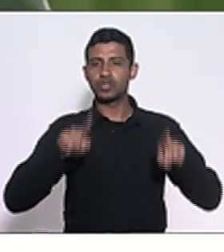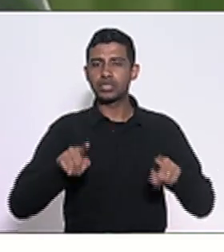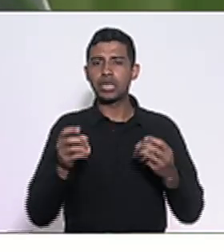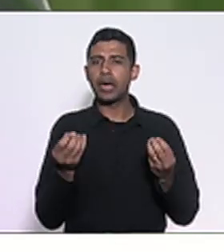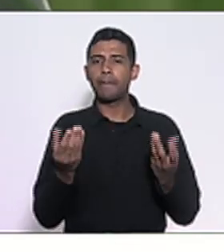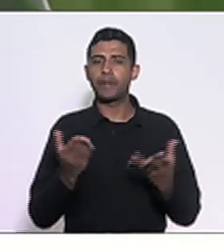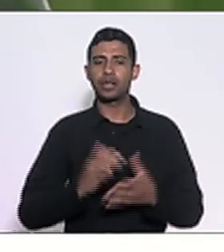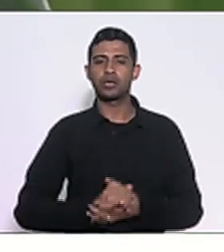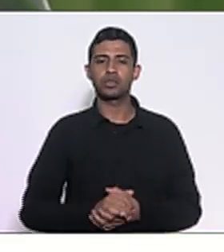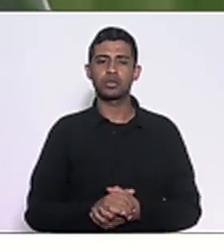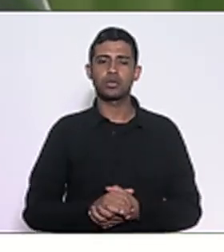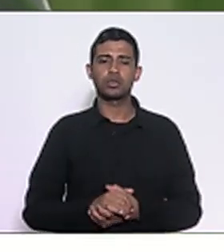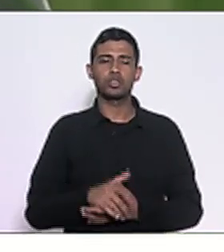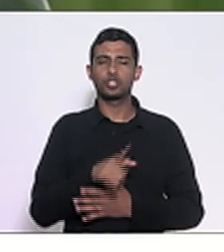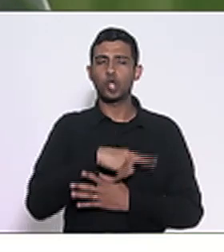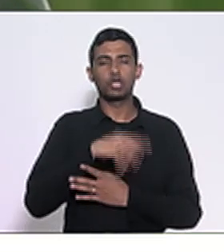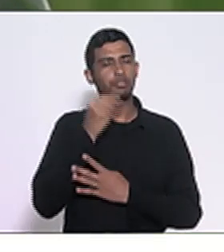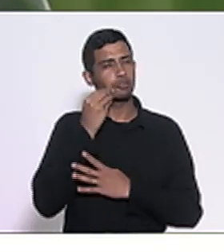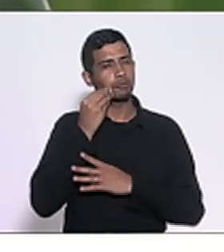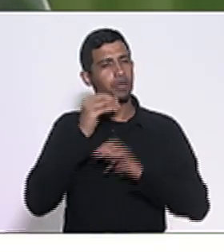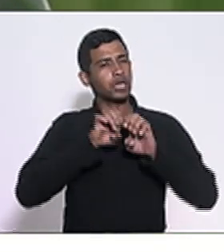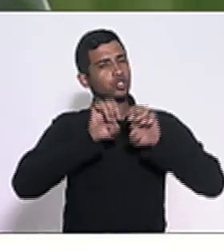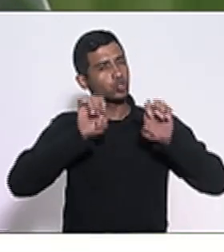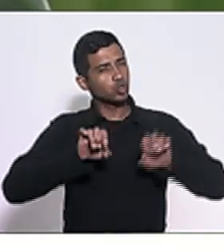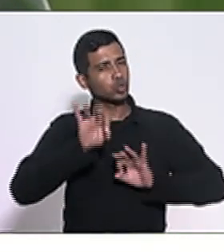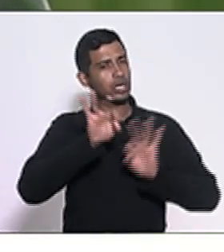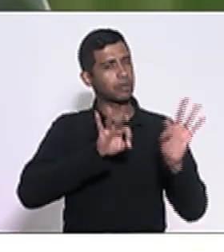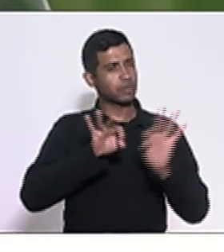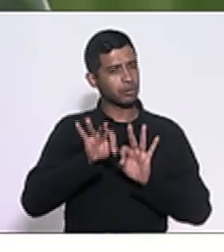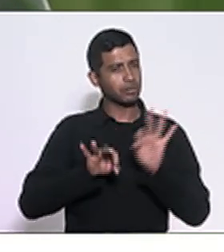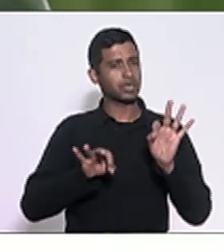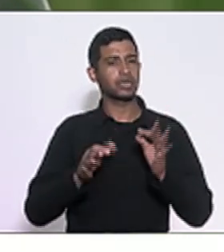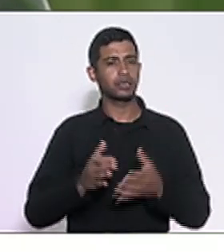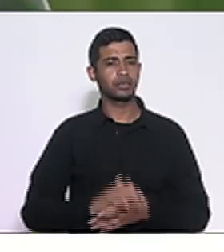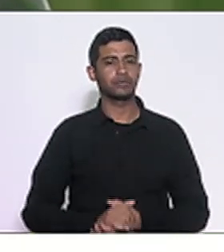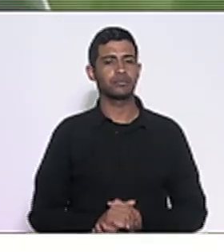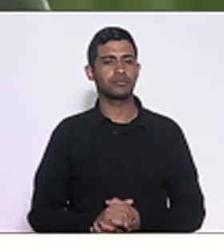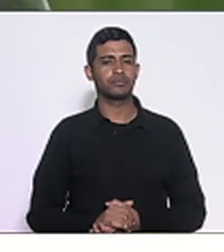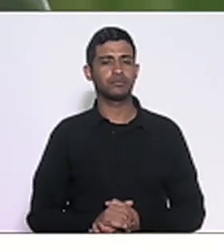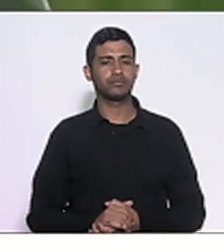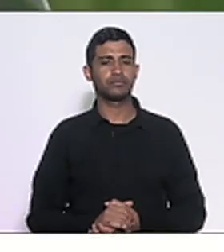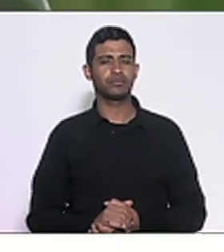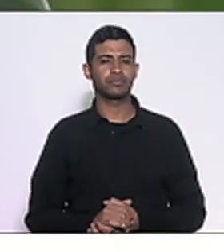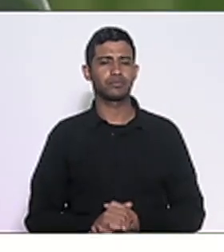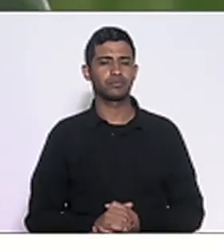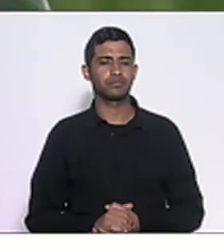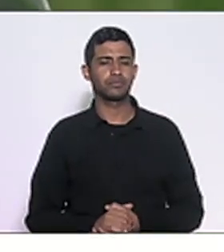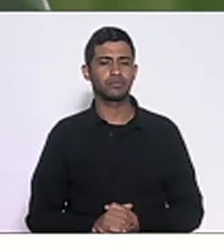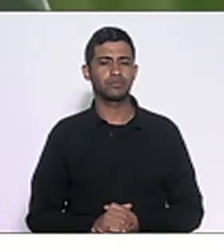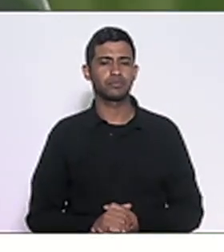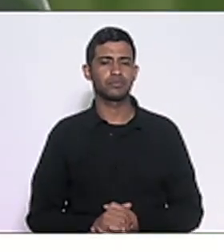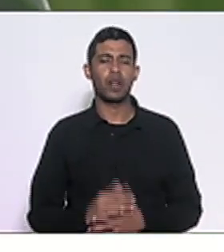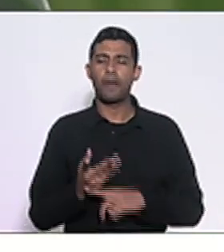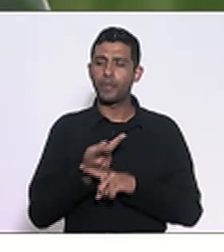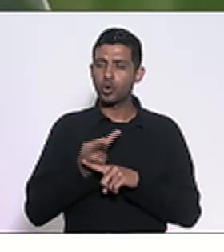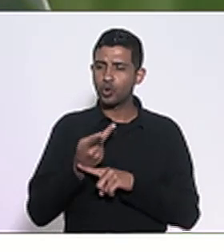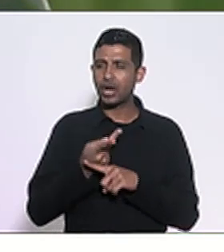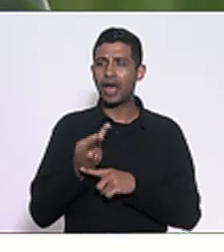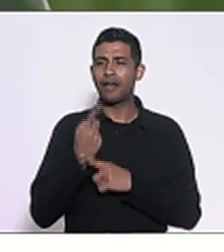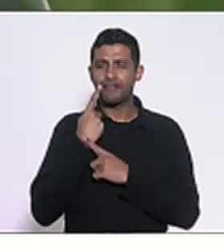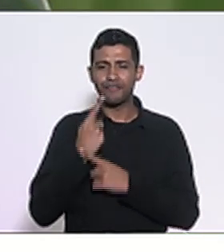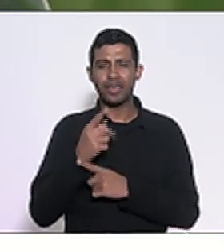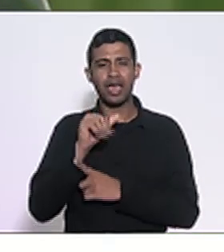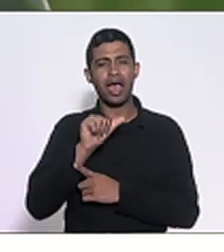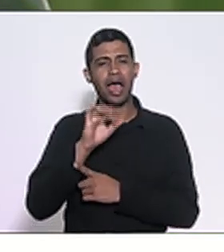possa estruturar algo e, enfim, começar a tramitar no Estado, buscando uma atualização, buscando